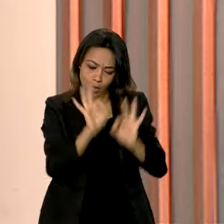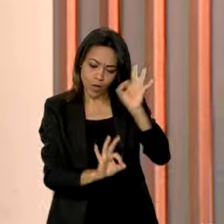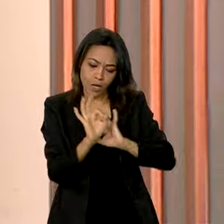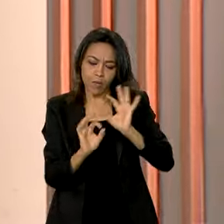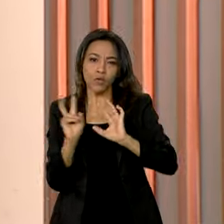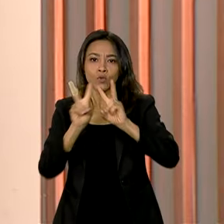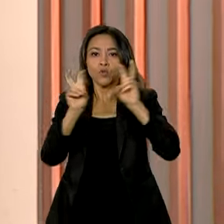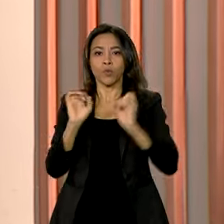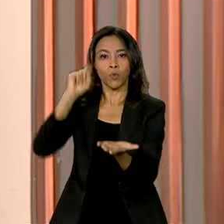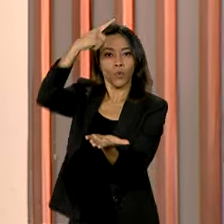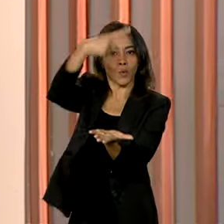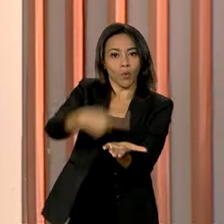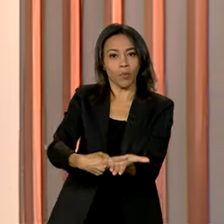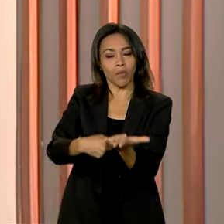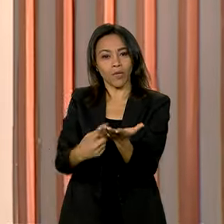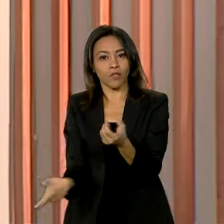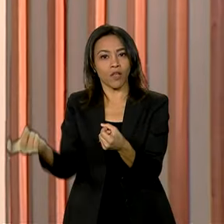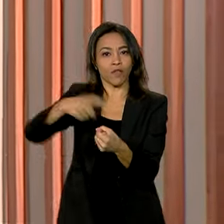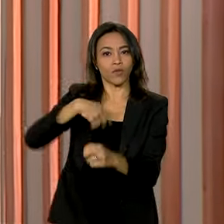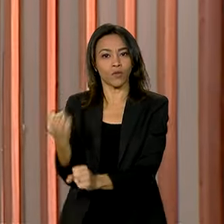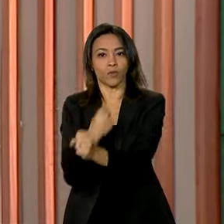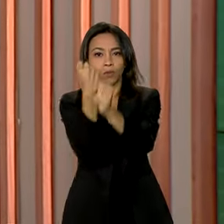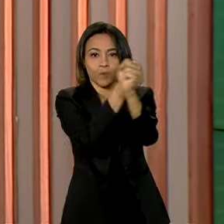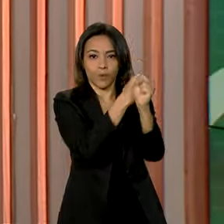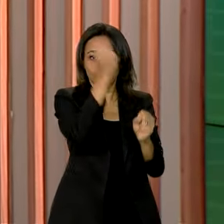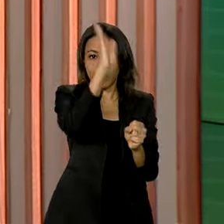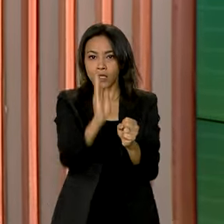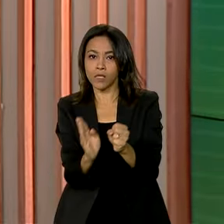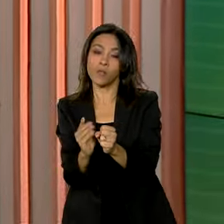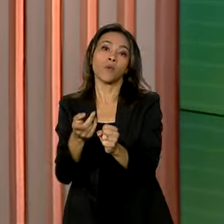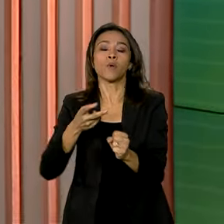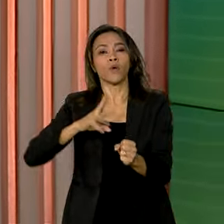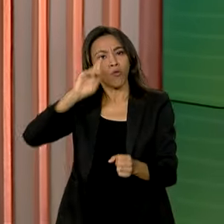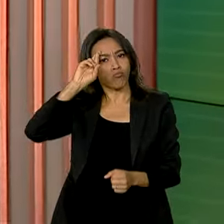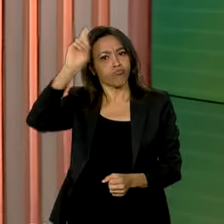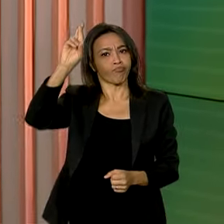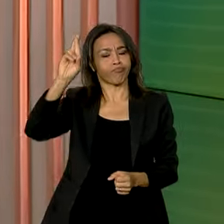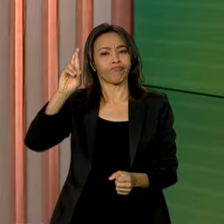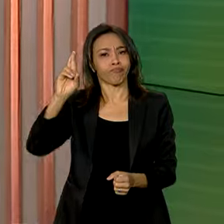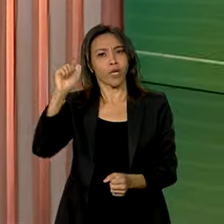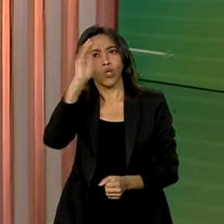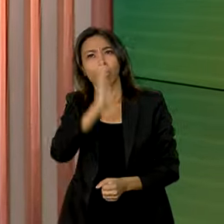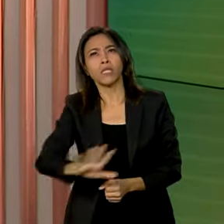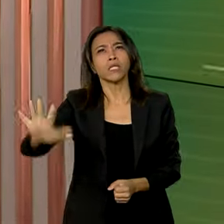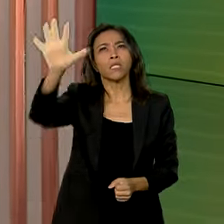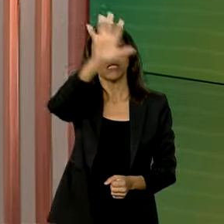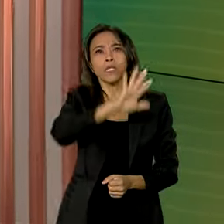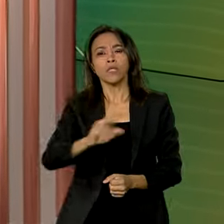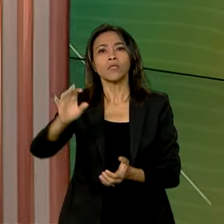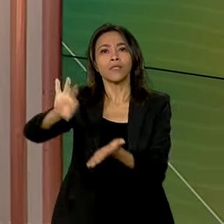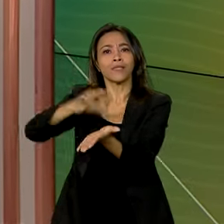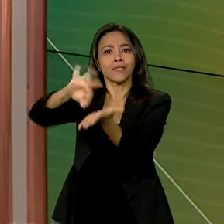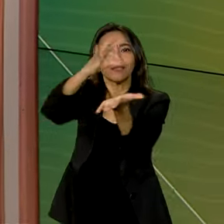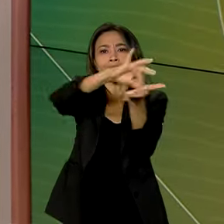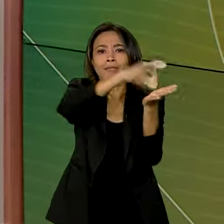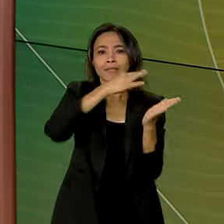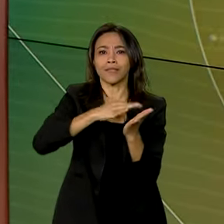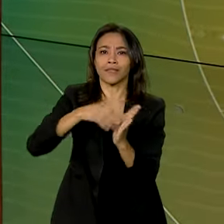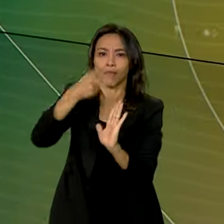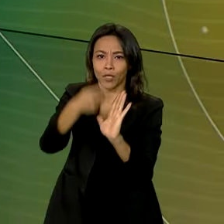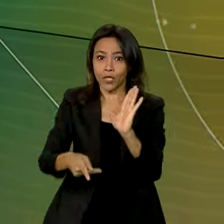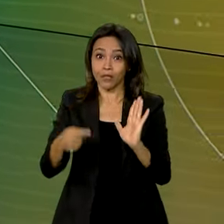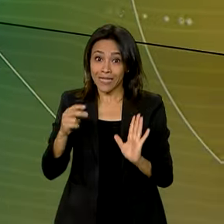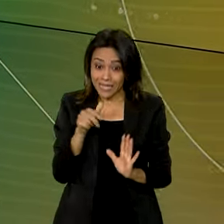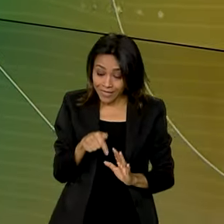da Educação Básica. Gestores de todo o país inscreveram os projetos e agora cerca de